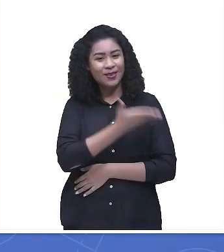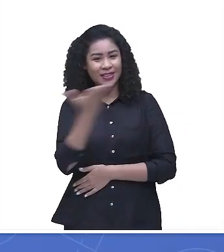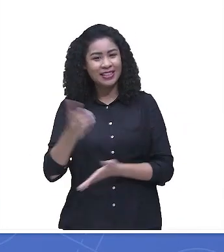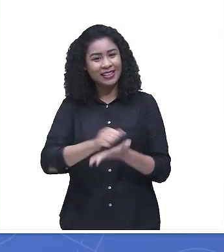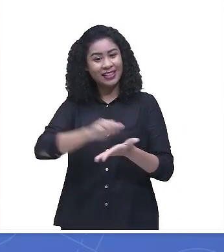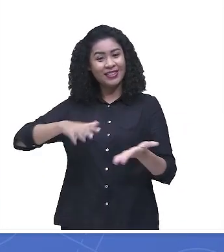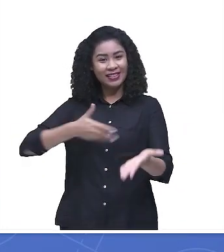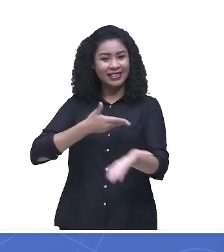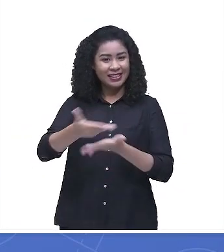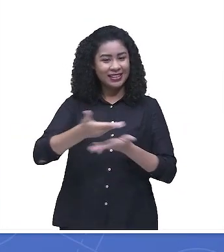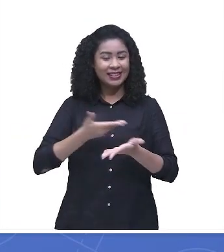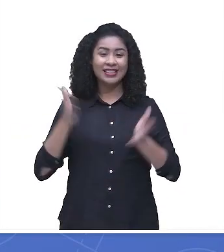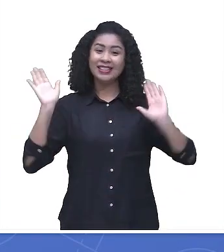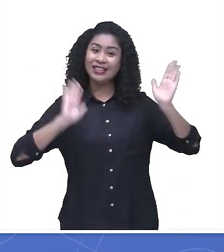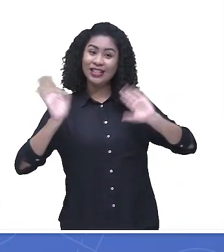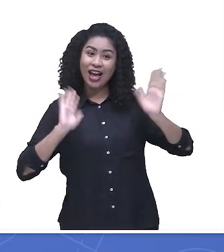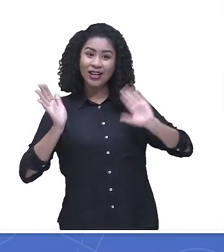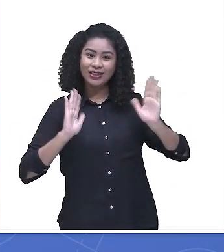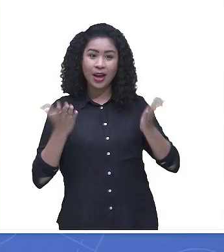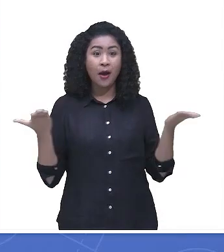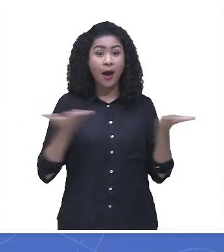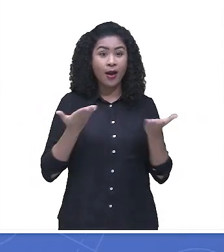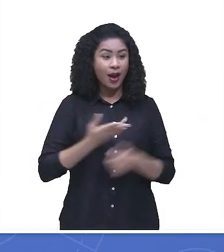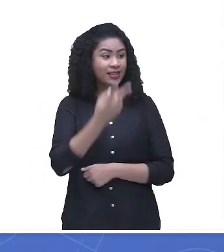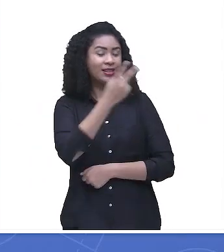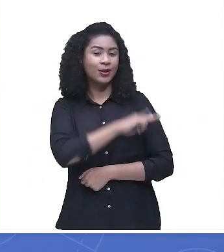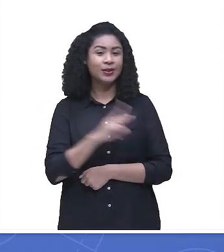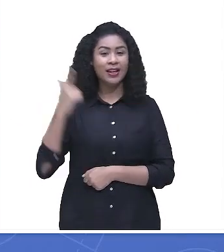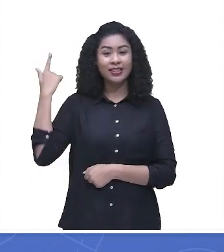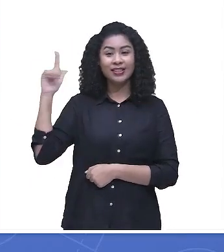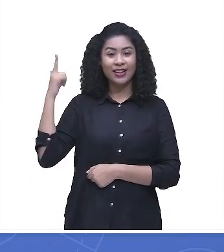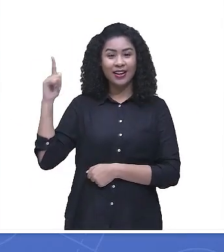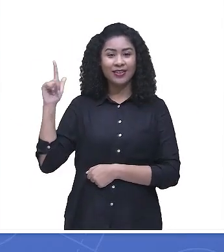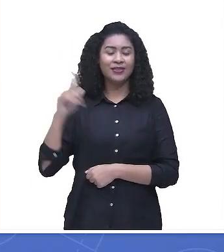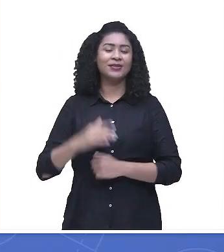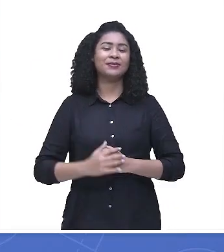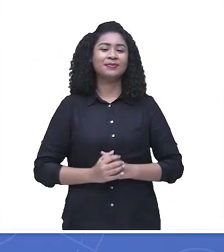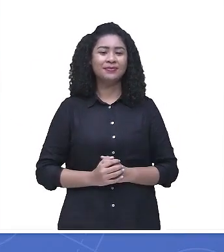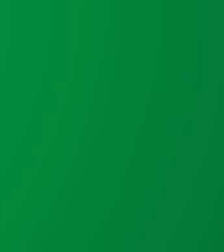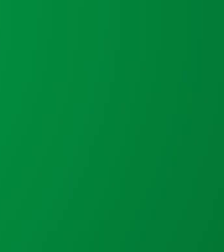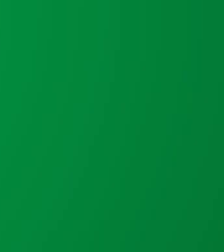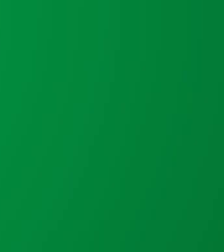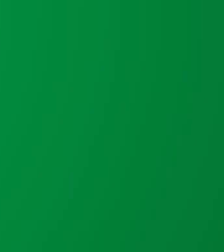interativa. Até a próxima e agora, segunda série, Geografia com a professora Juliana.